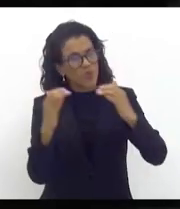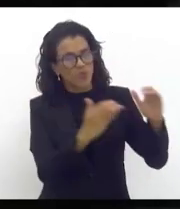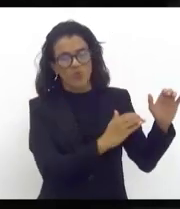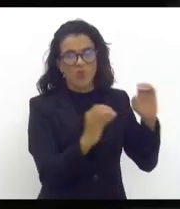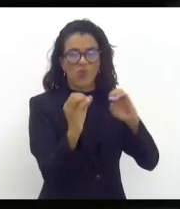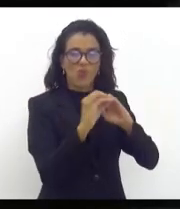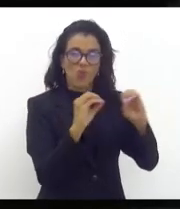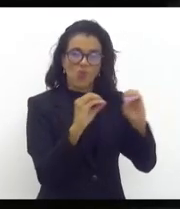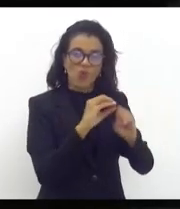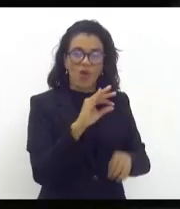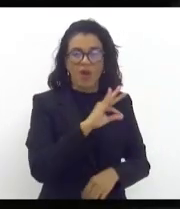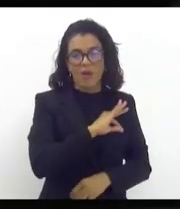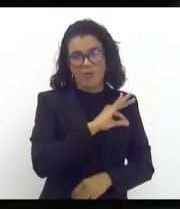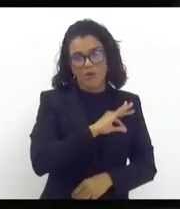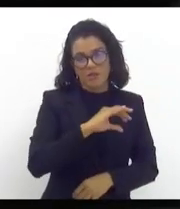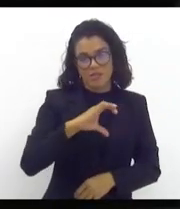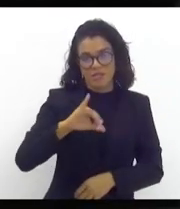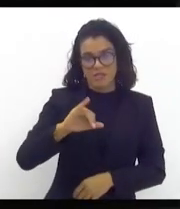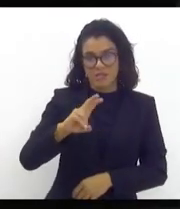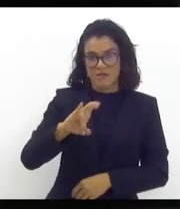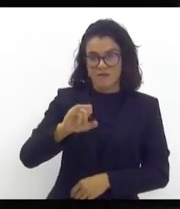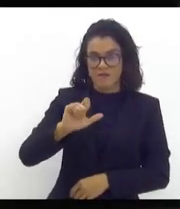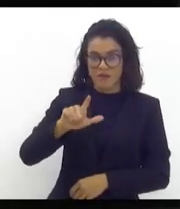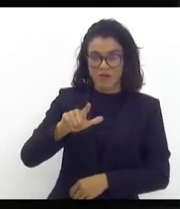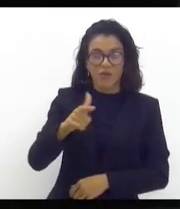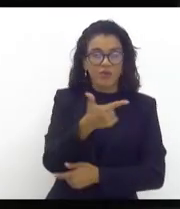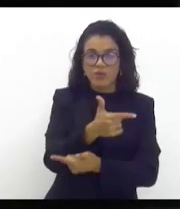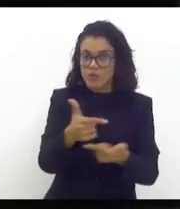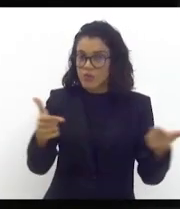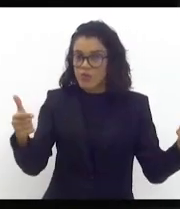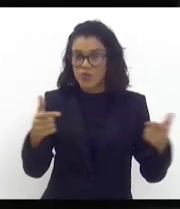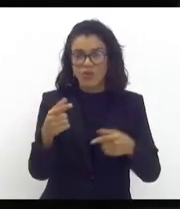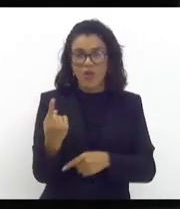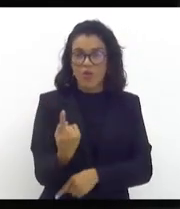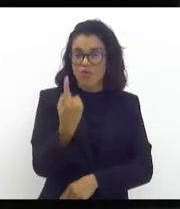desrespeitoso com a Polícia Civil. E não há uma